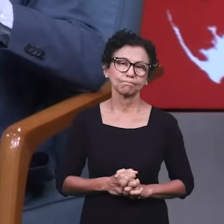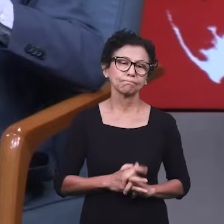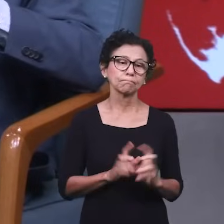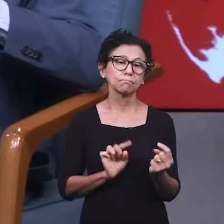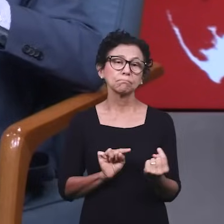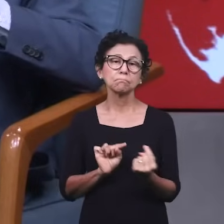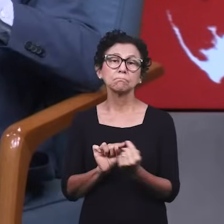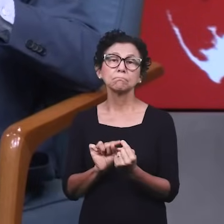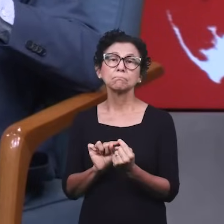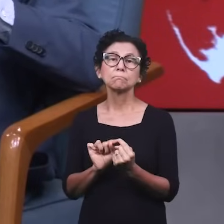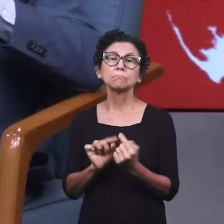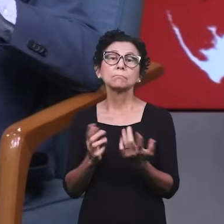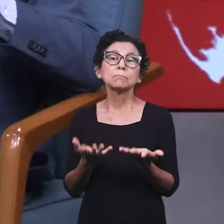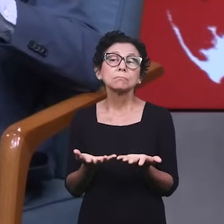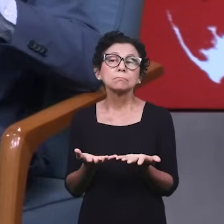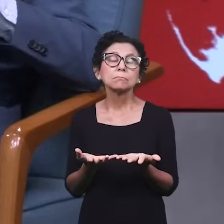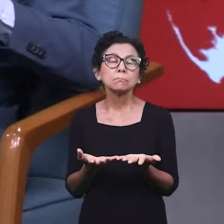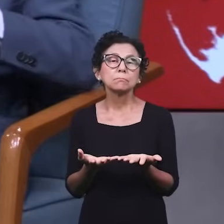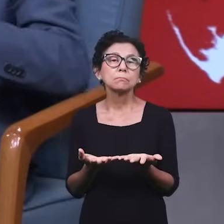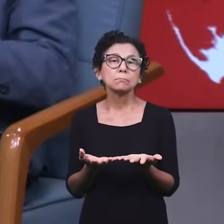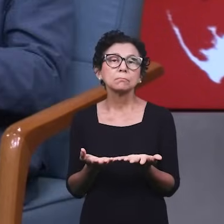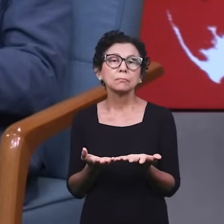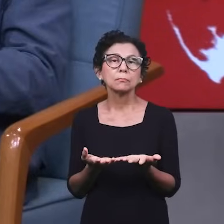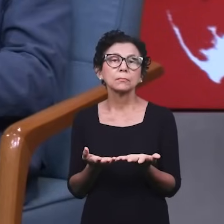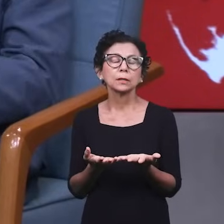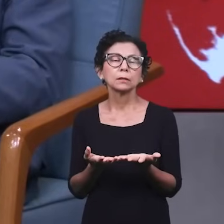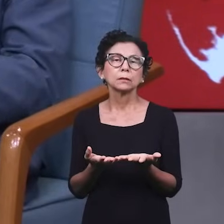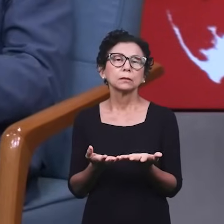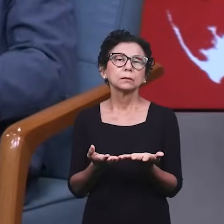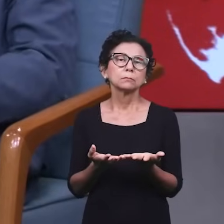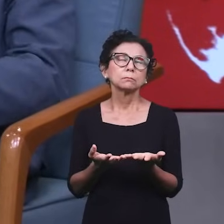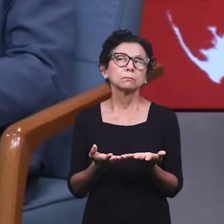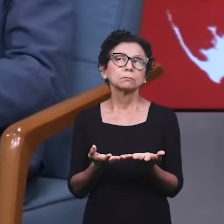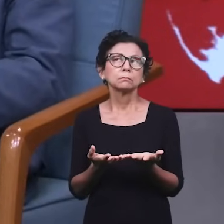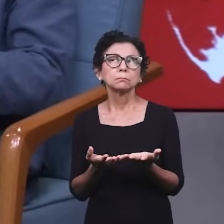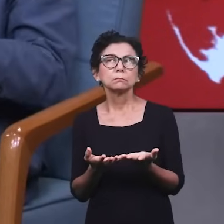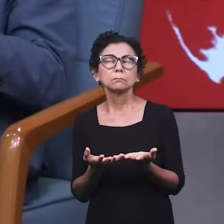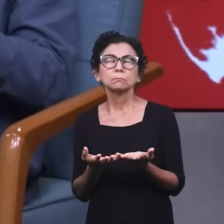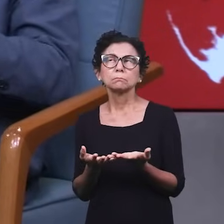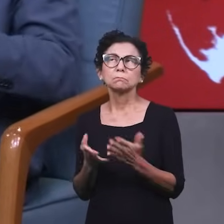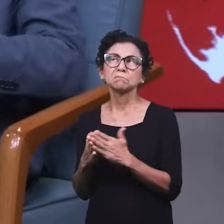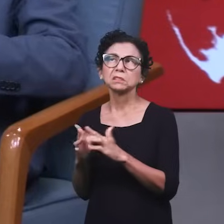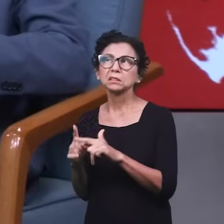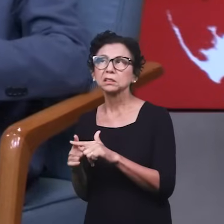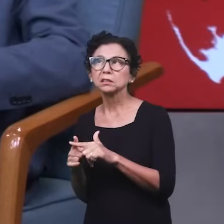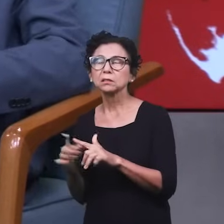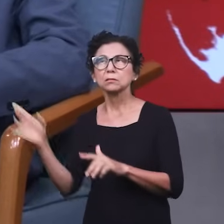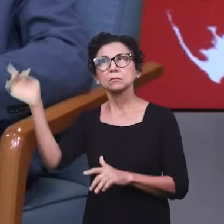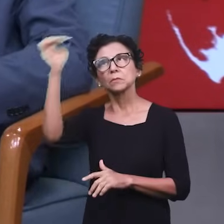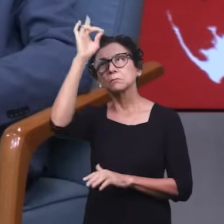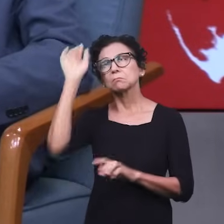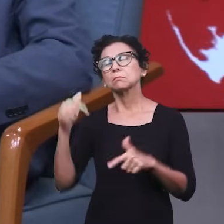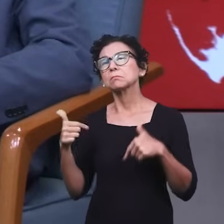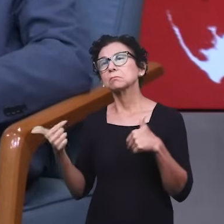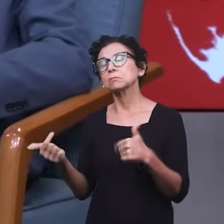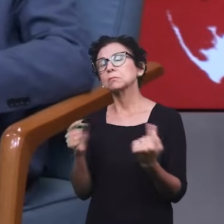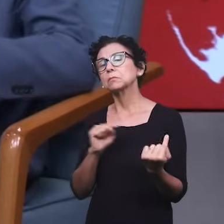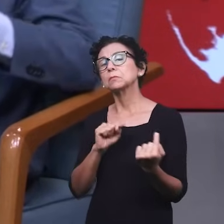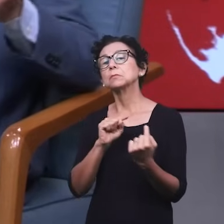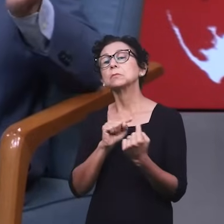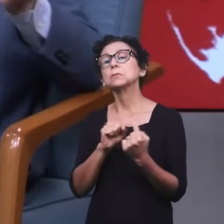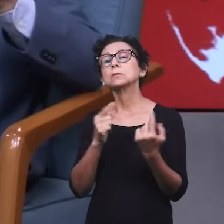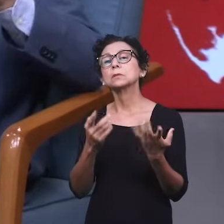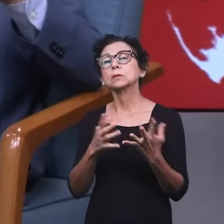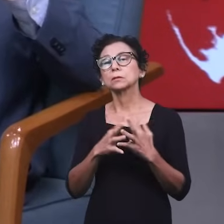nos dias atuais. Qual o objetivo do Espírito Santo na vida da igreja?